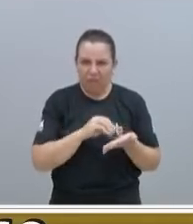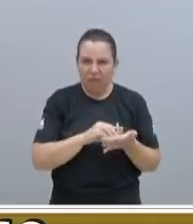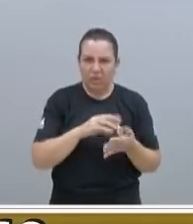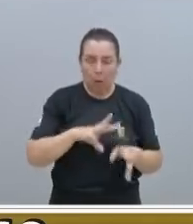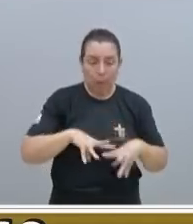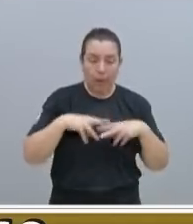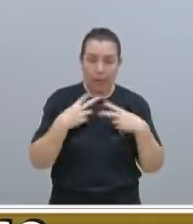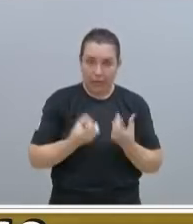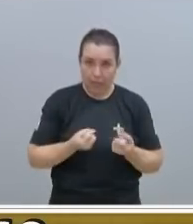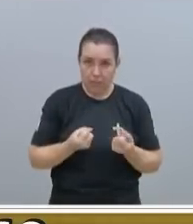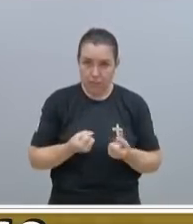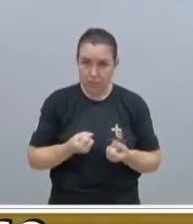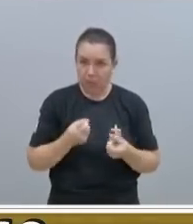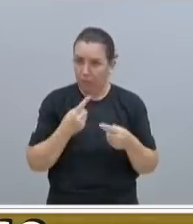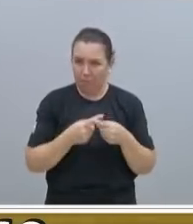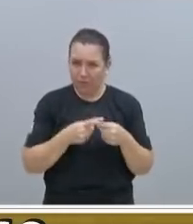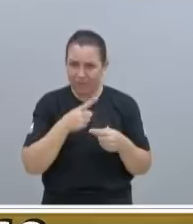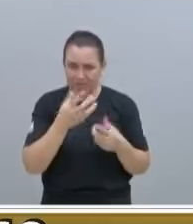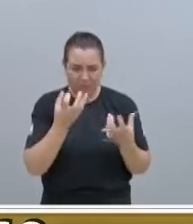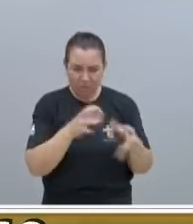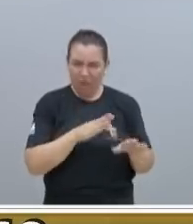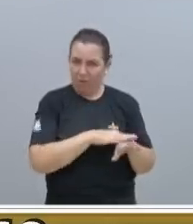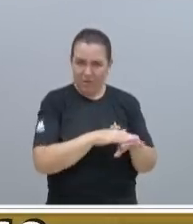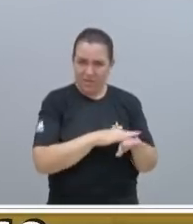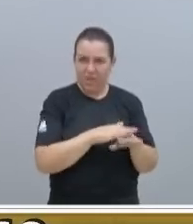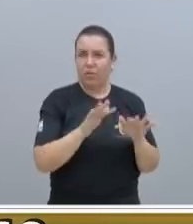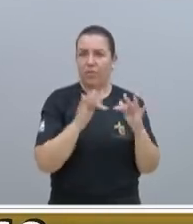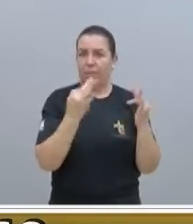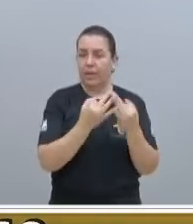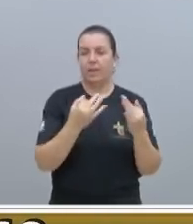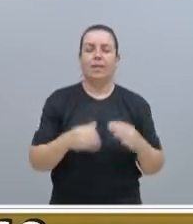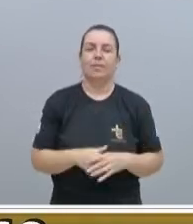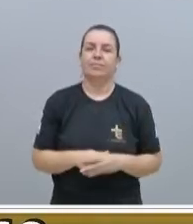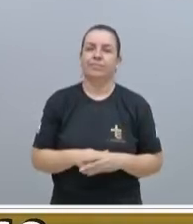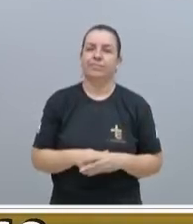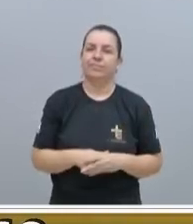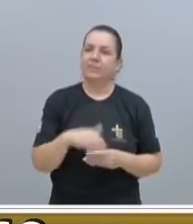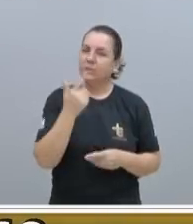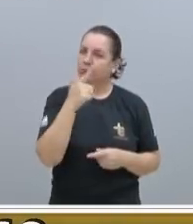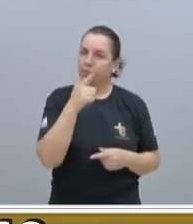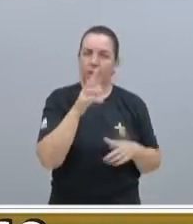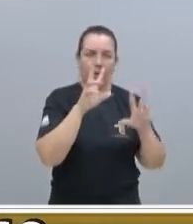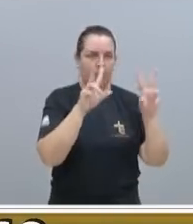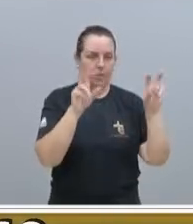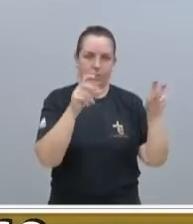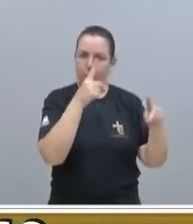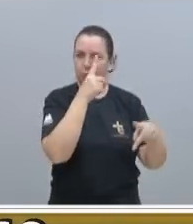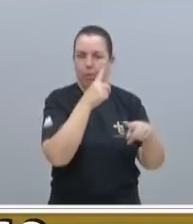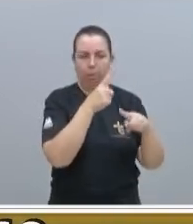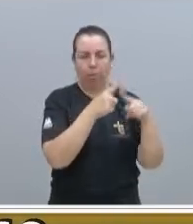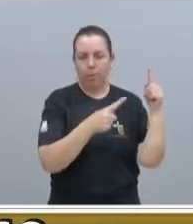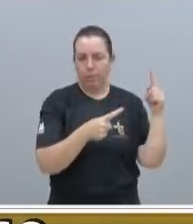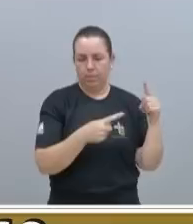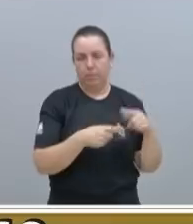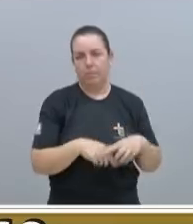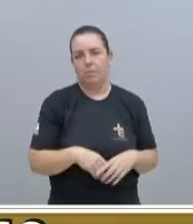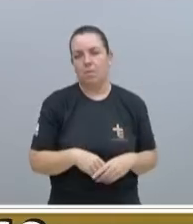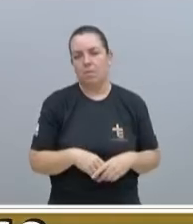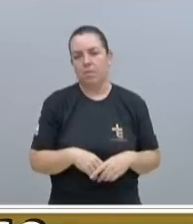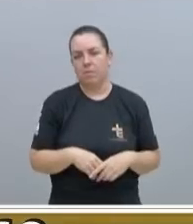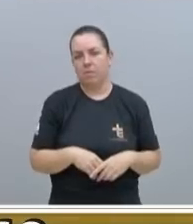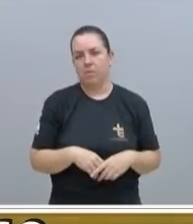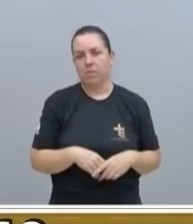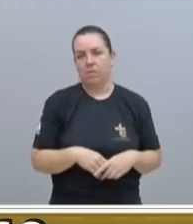pela falta de autenticidade não existe assunto proibido na família não do casamento menos